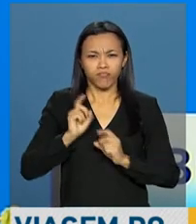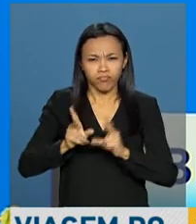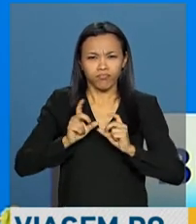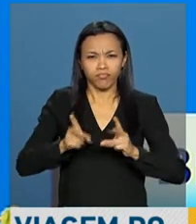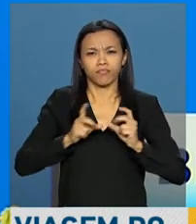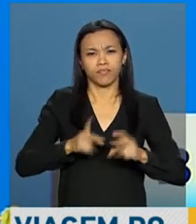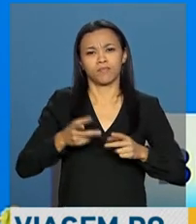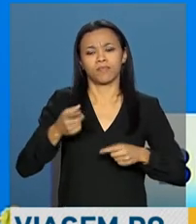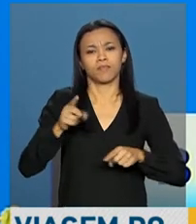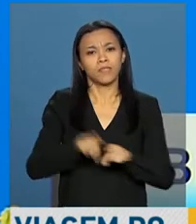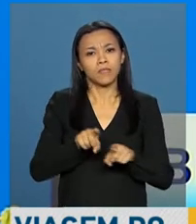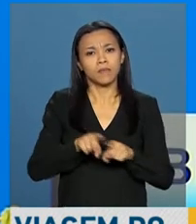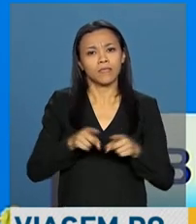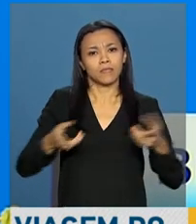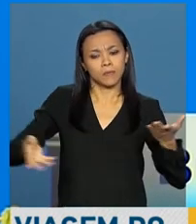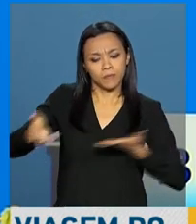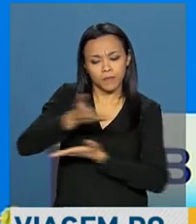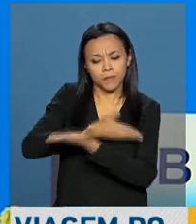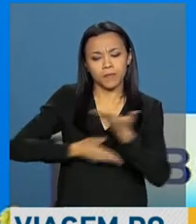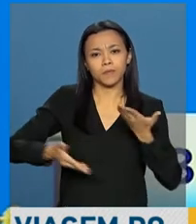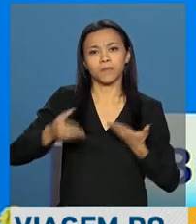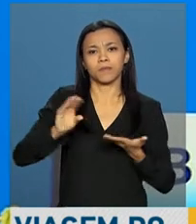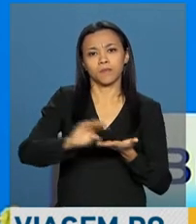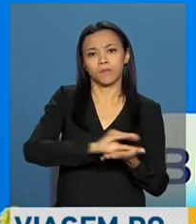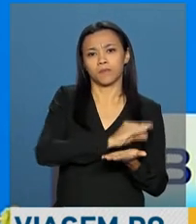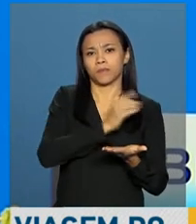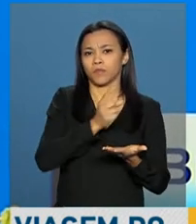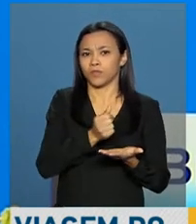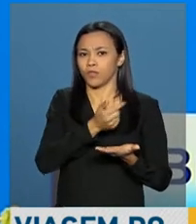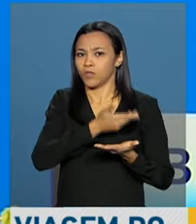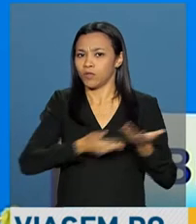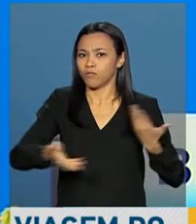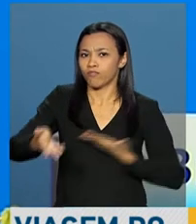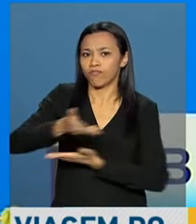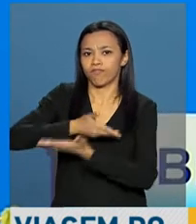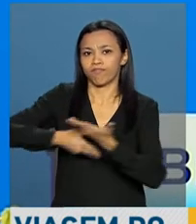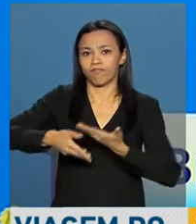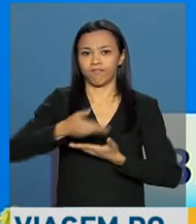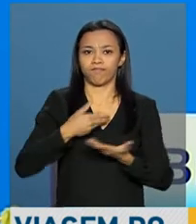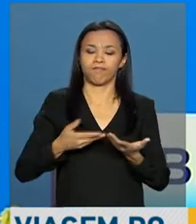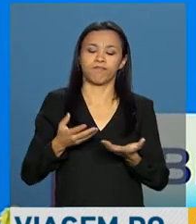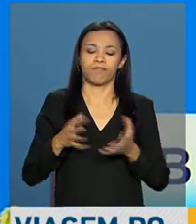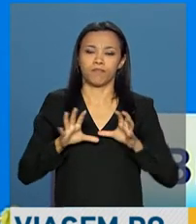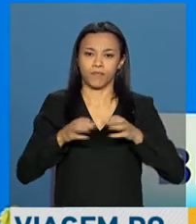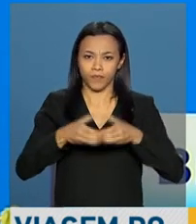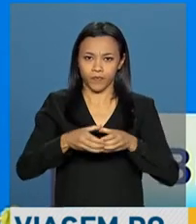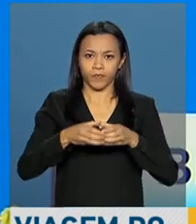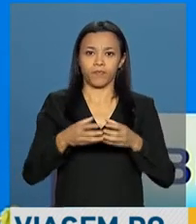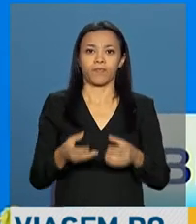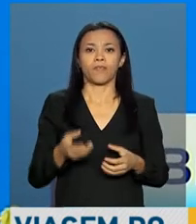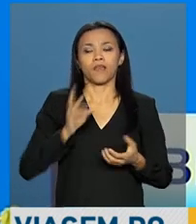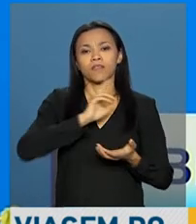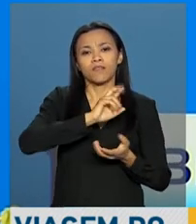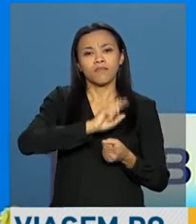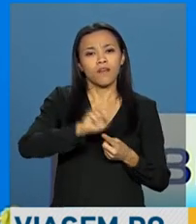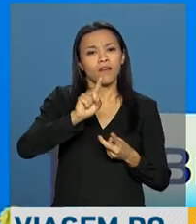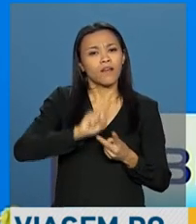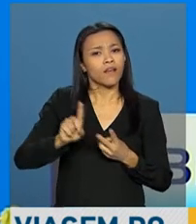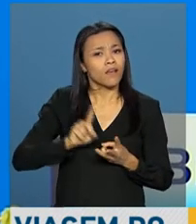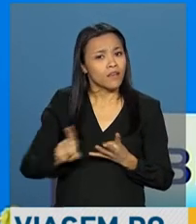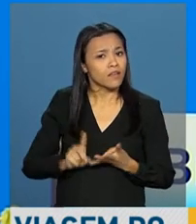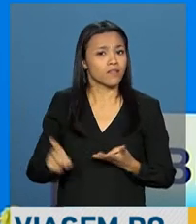e o investimento entre os nossos países. As variadas iniciativas